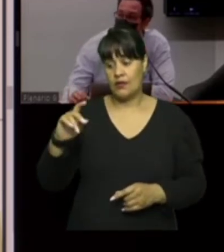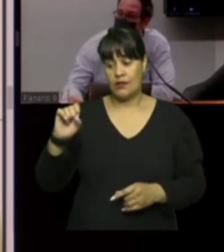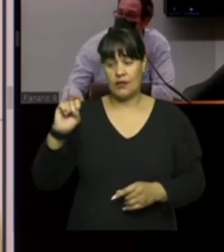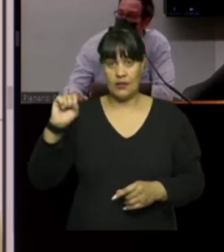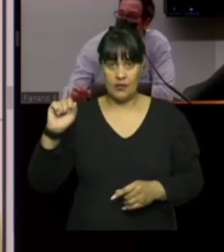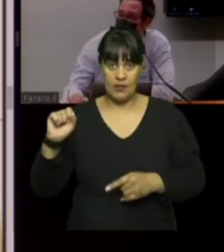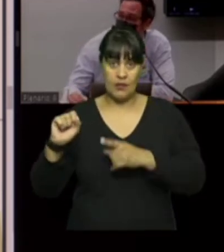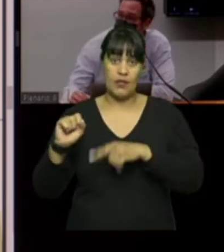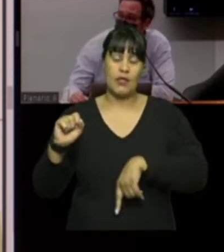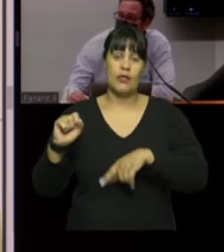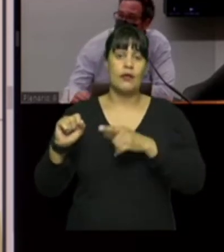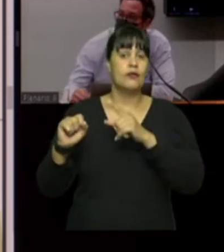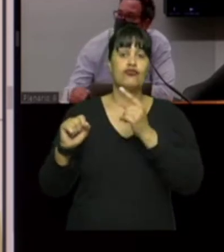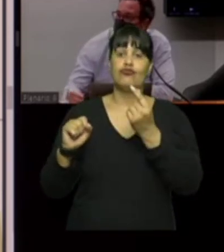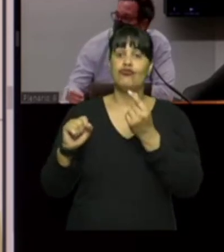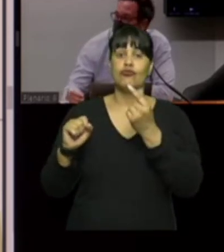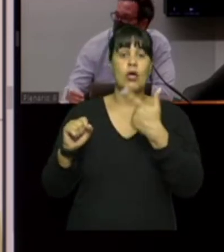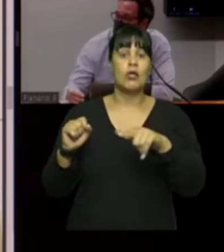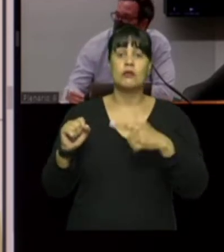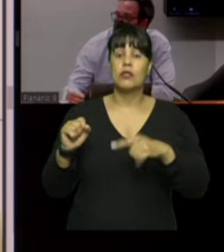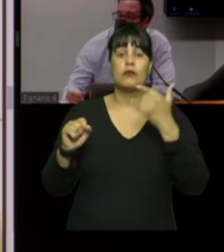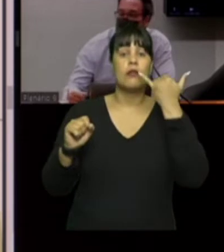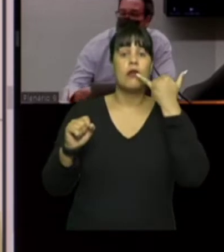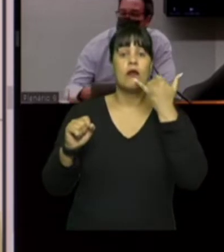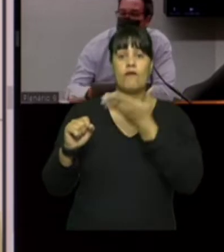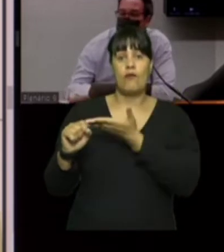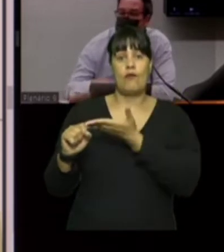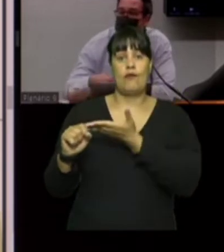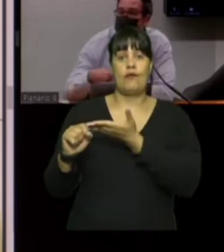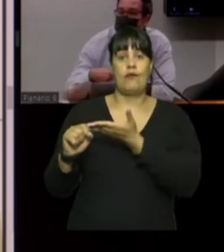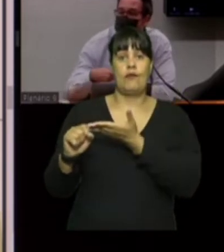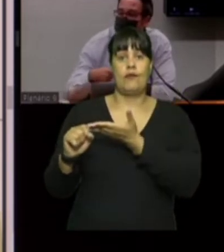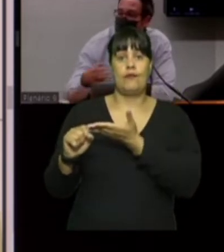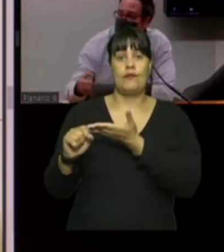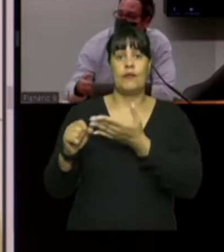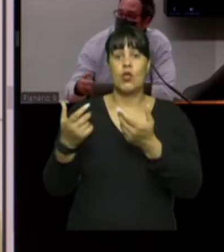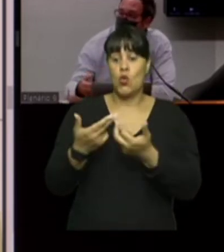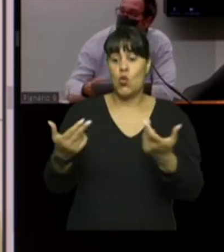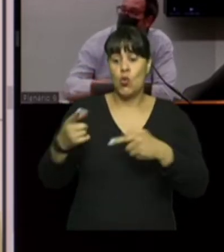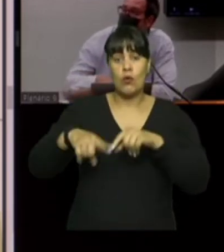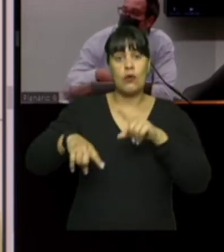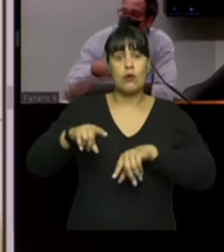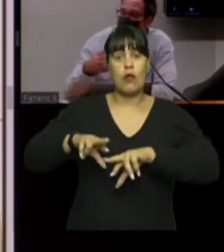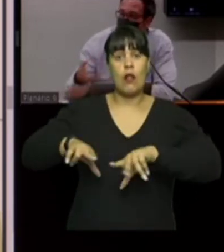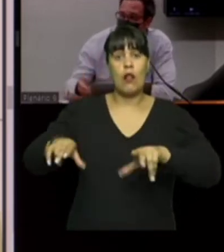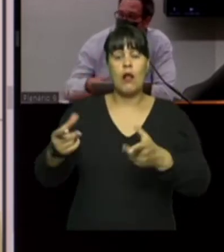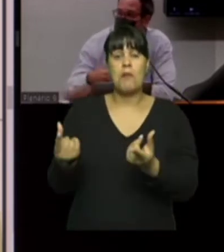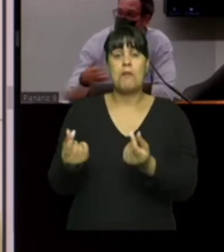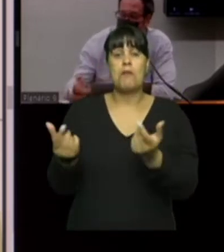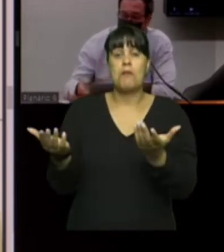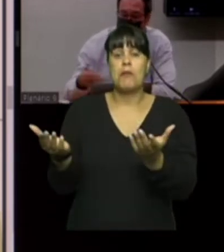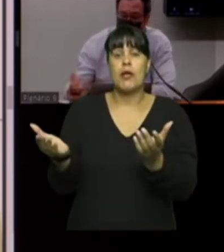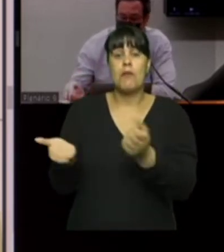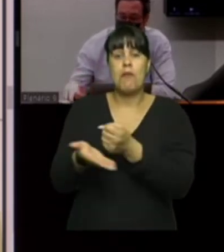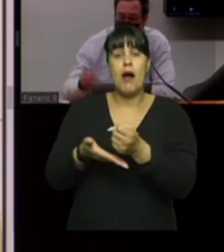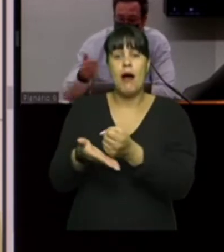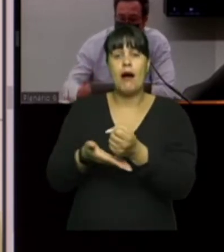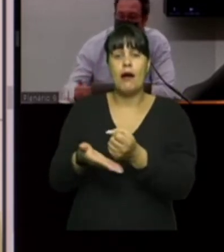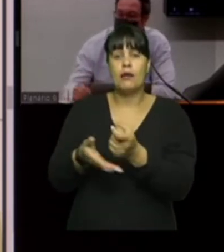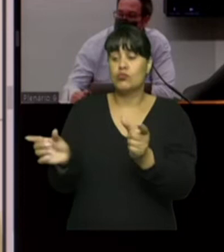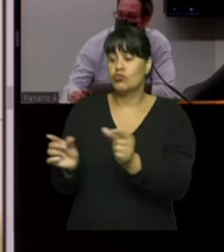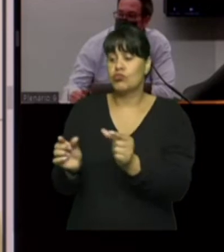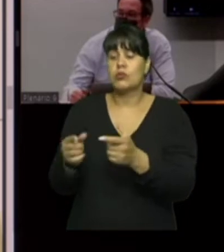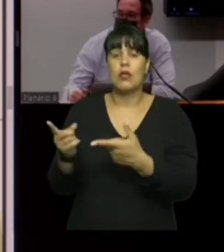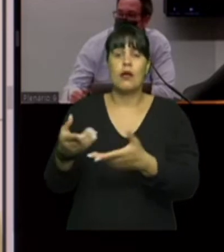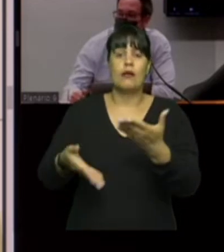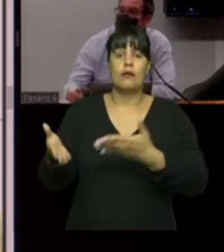por exemplo, tem CAPs que não têm telefone. Tem CAPs que não têm insumo básico para desenvolver as suas estratégias de cuidado junto à